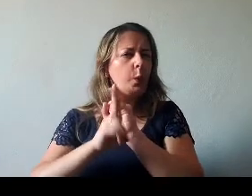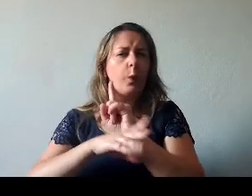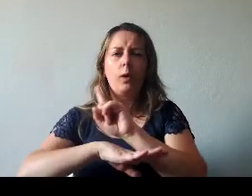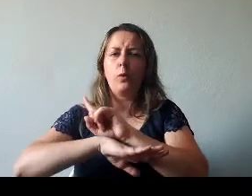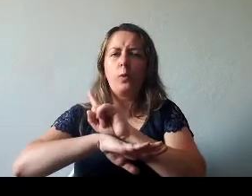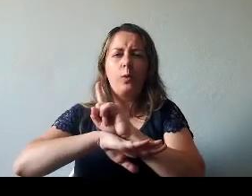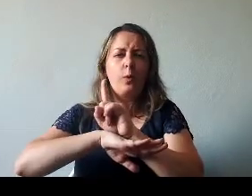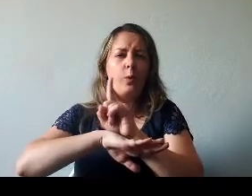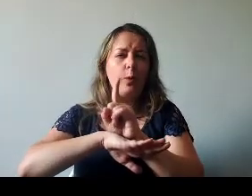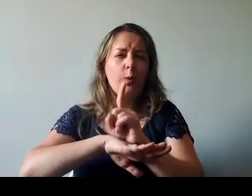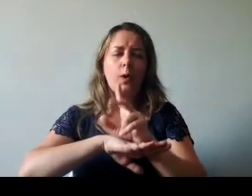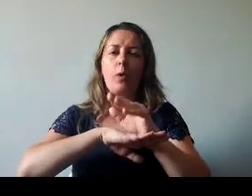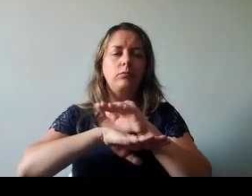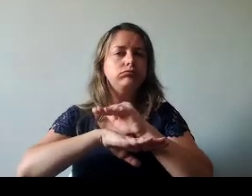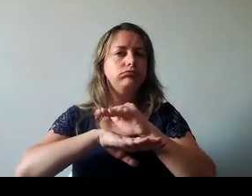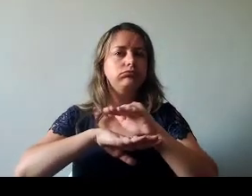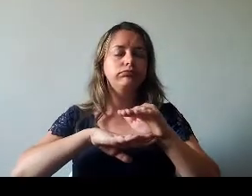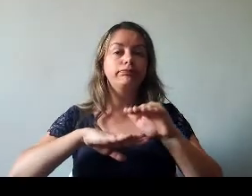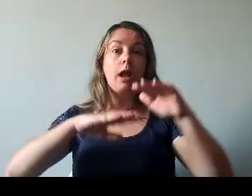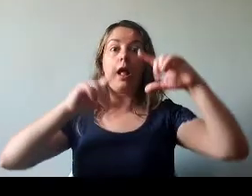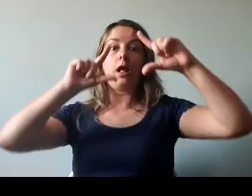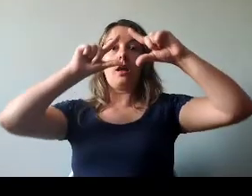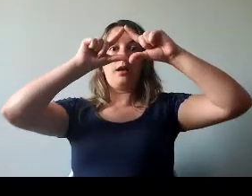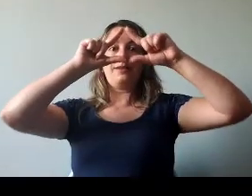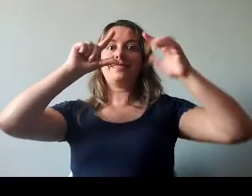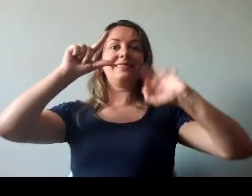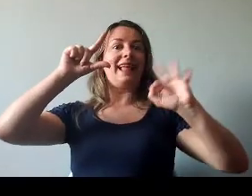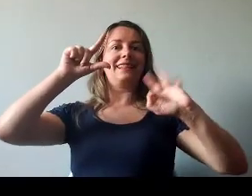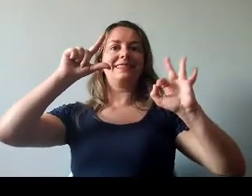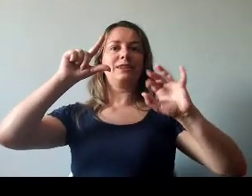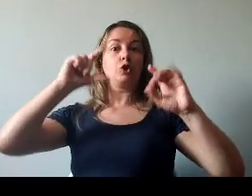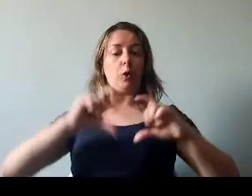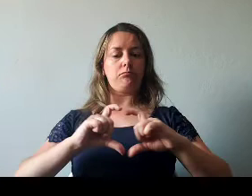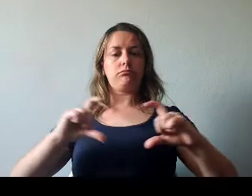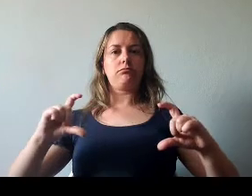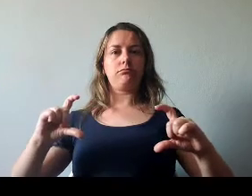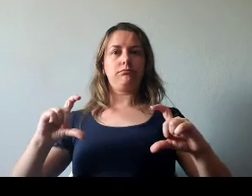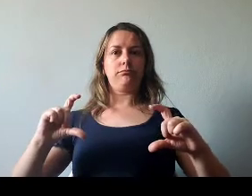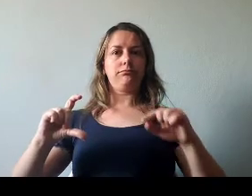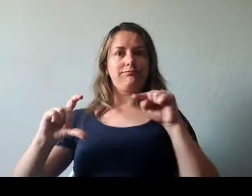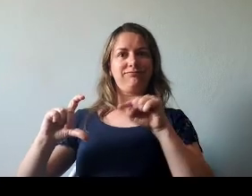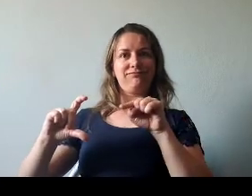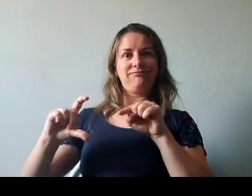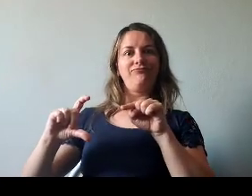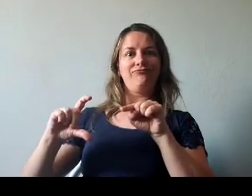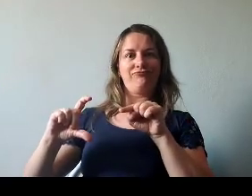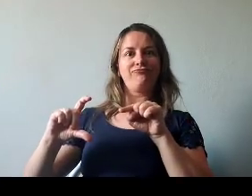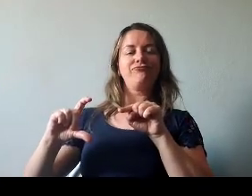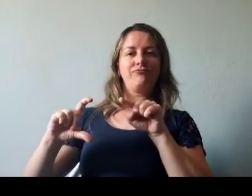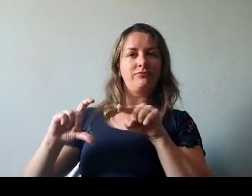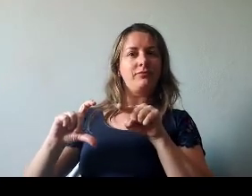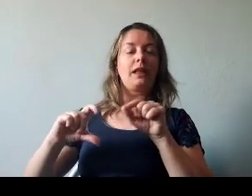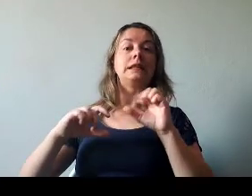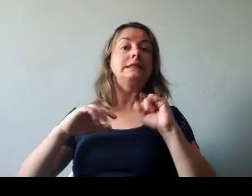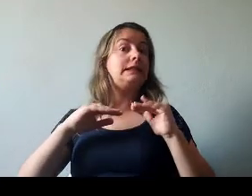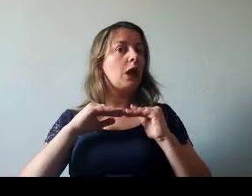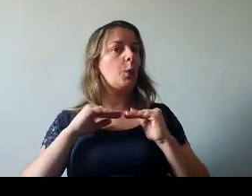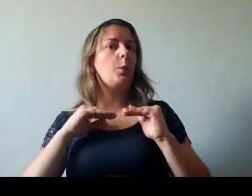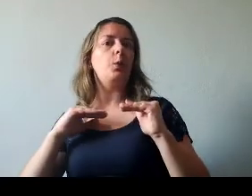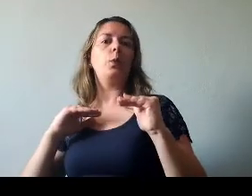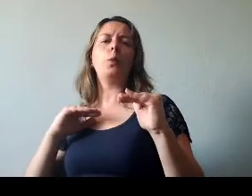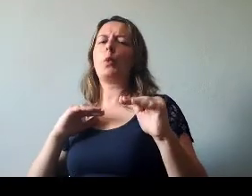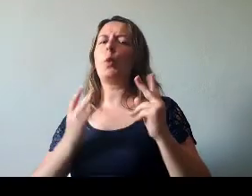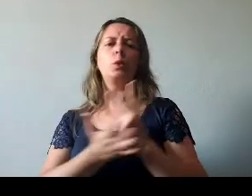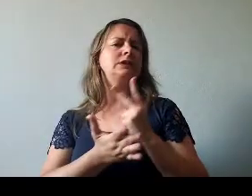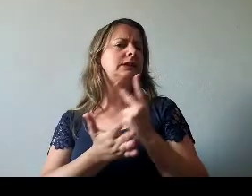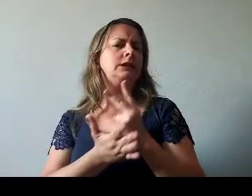v0, não teria a parte de cima, né? Teria só essa parte aqui, ó. Então, a distância percorrida seria só essa do retângulo